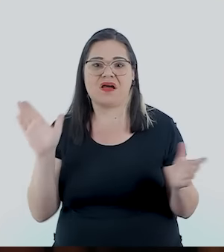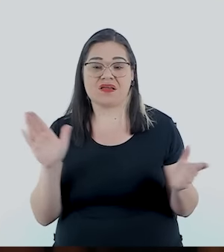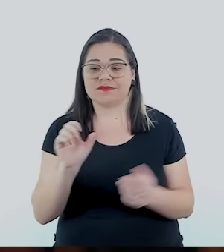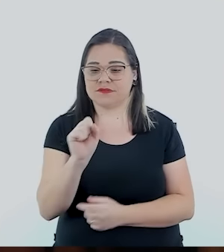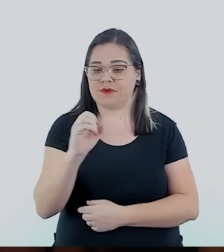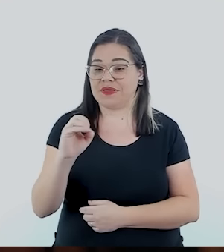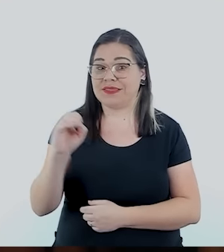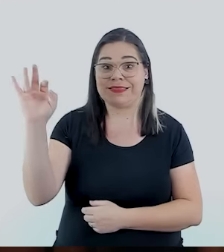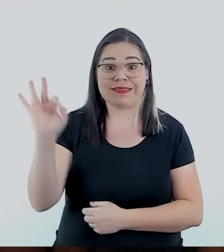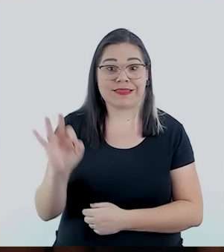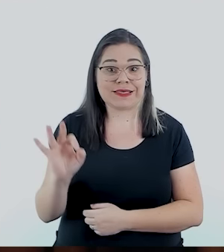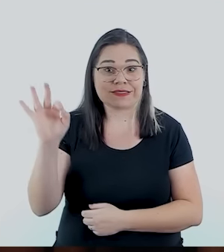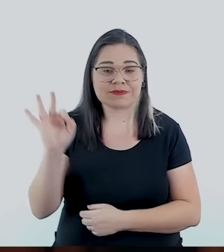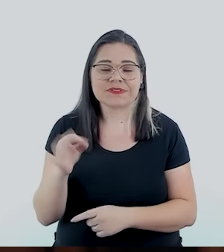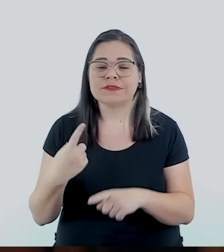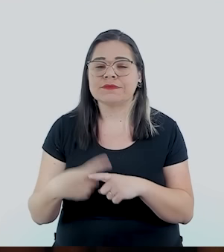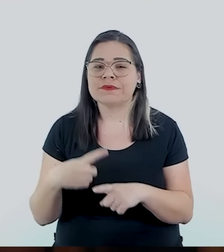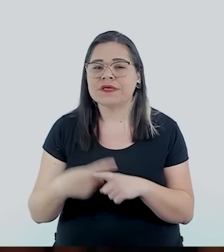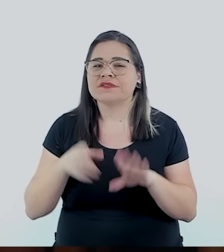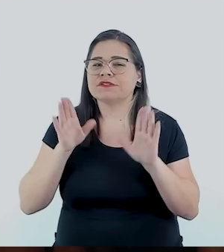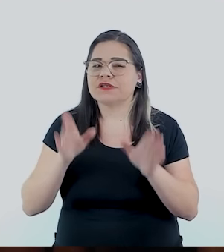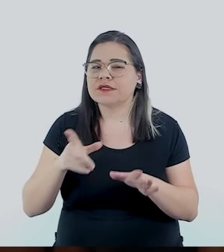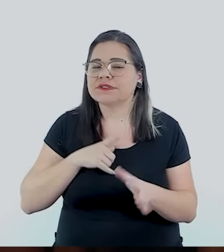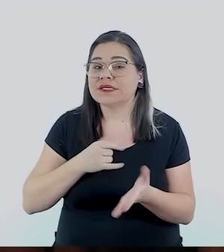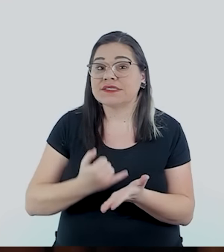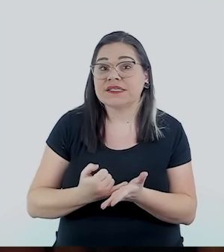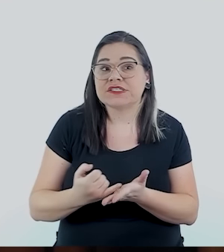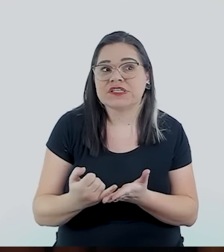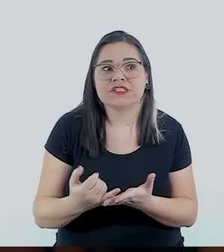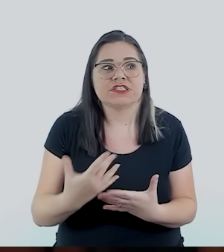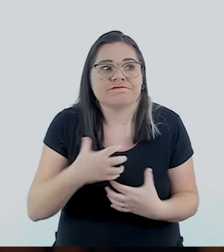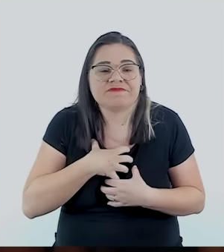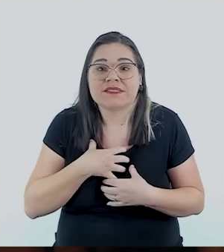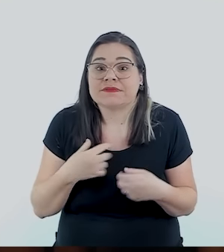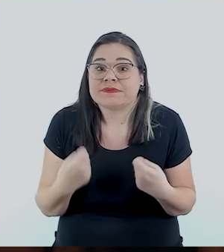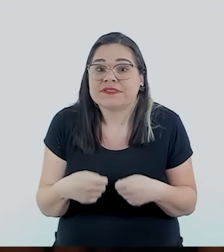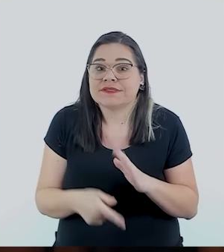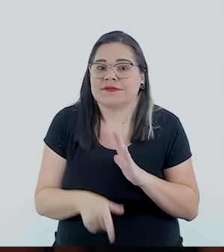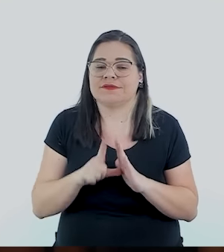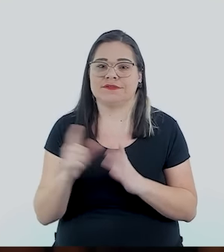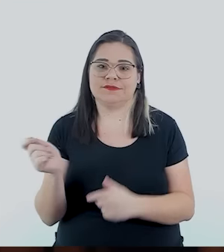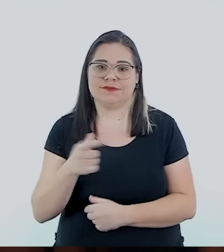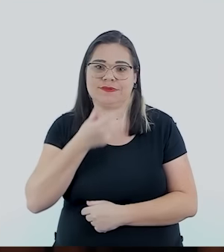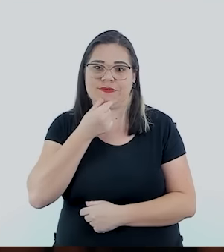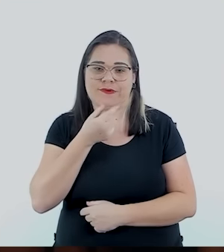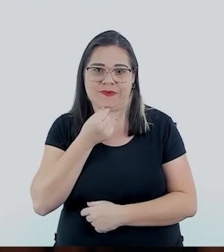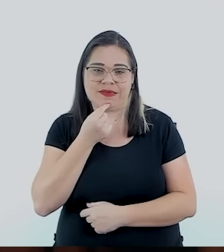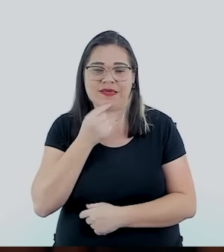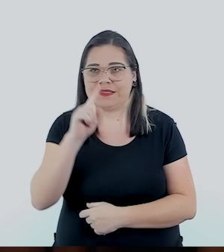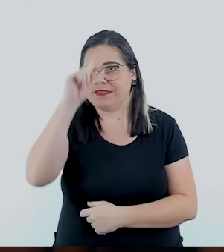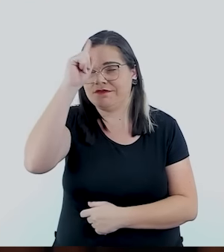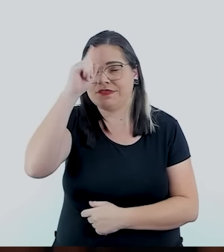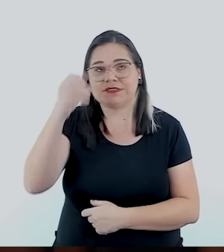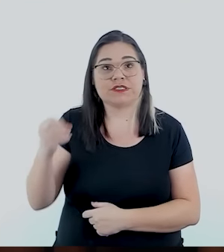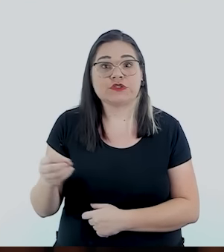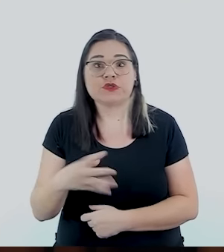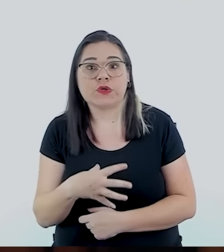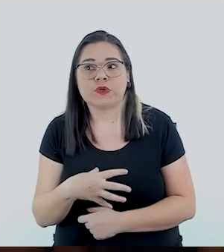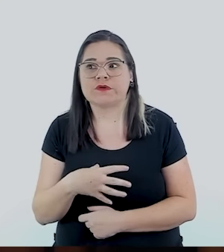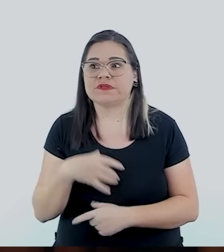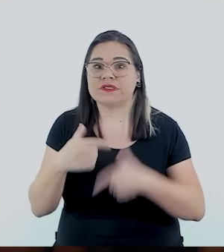a ser 80% porque elas já têm essa iniciativa e essa necessidade antes do que os homens de se Reinventar de